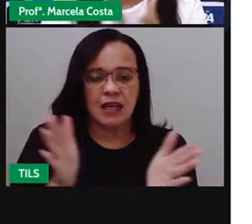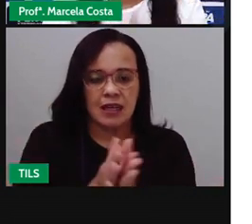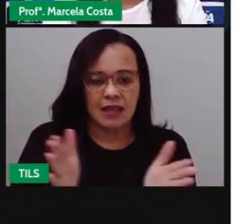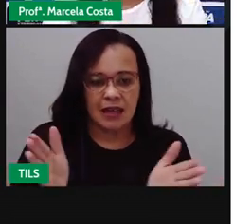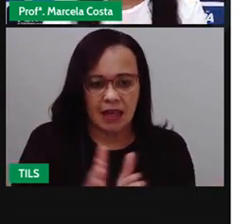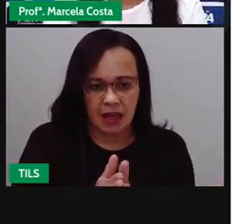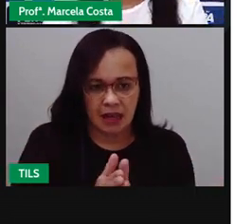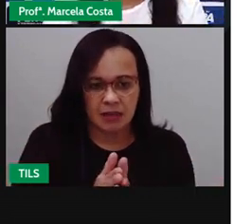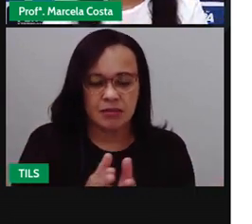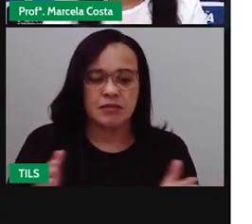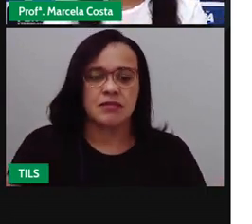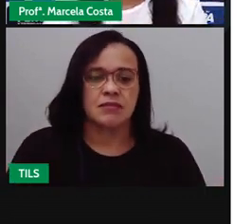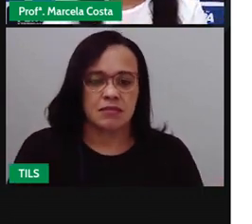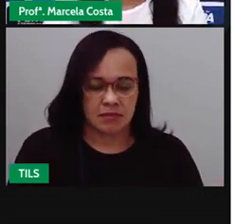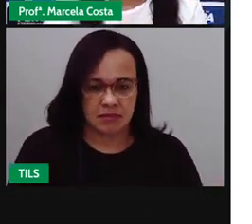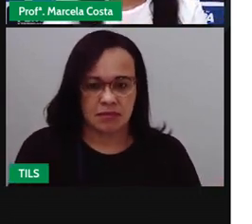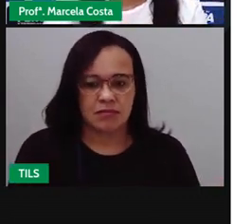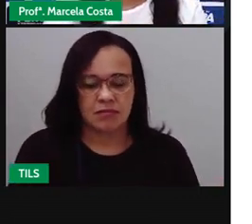Seca.